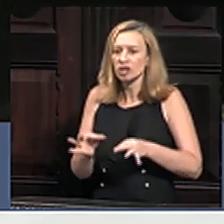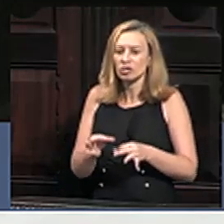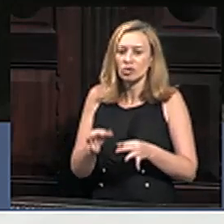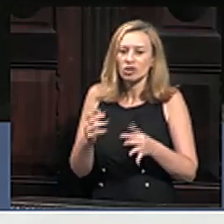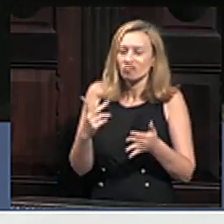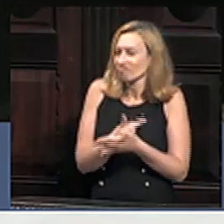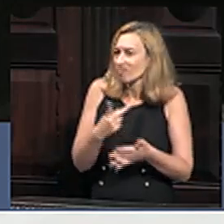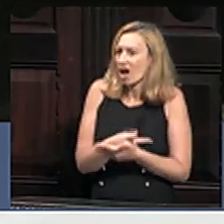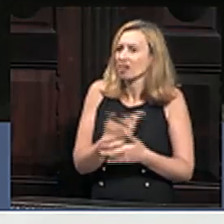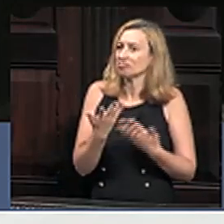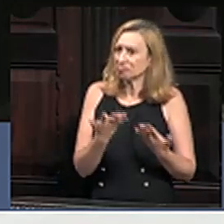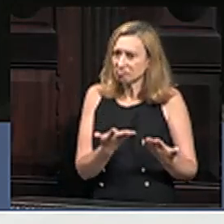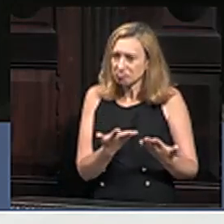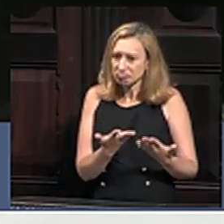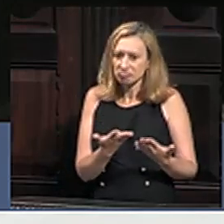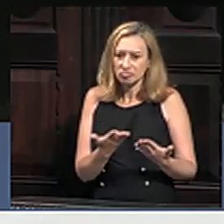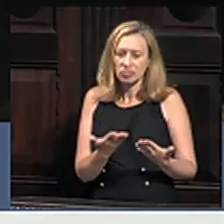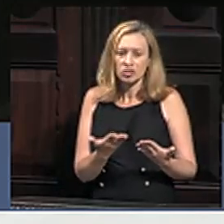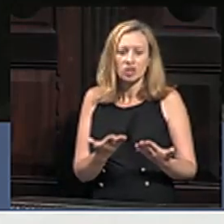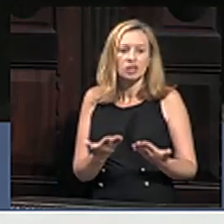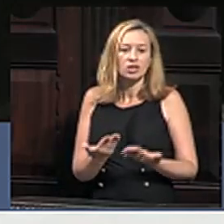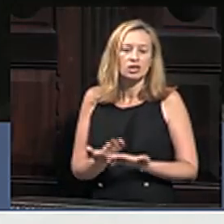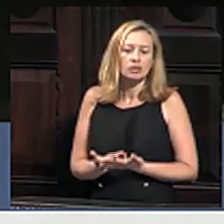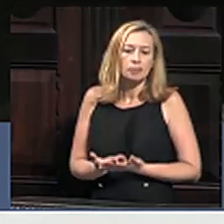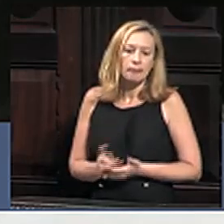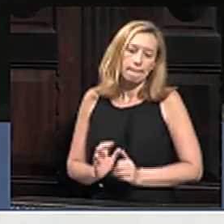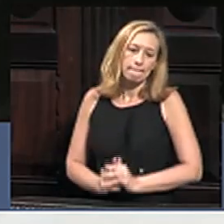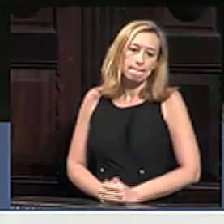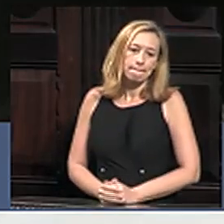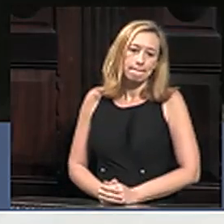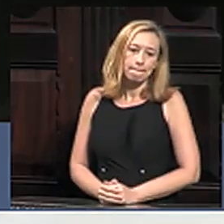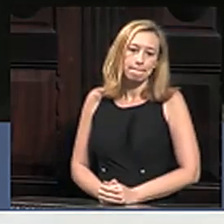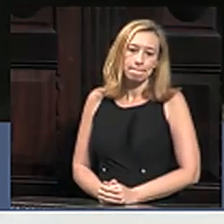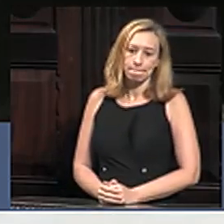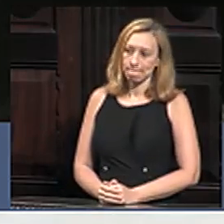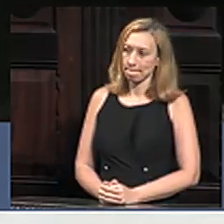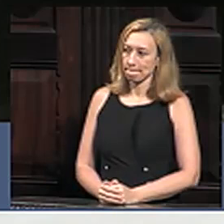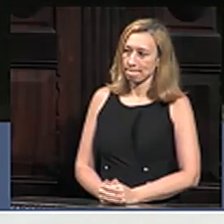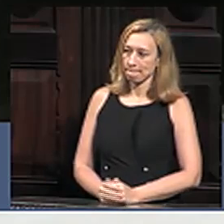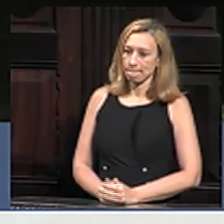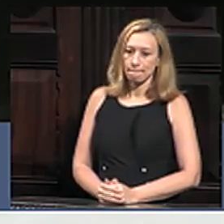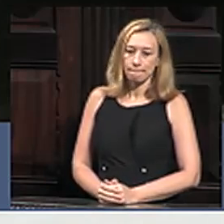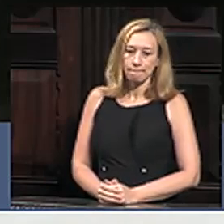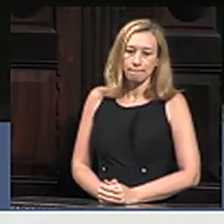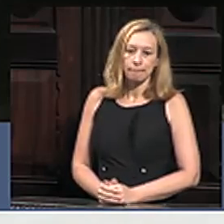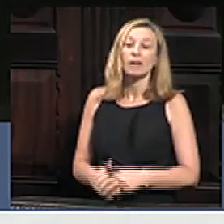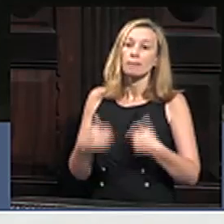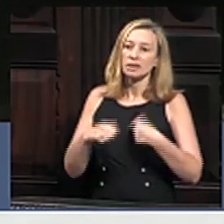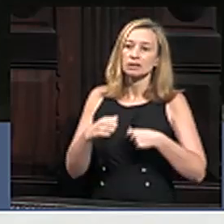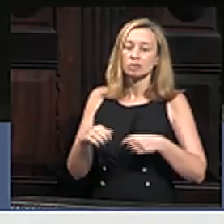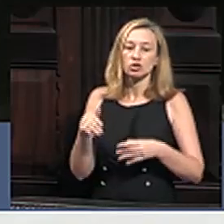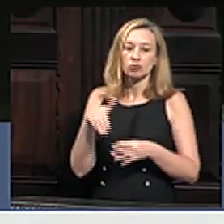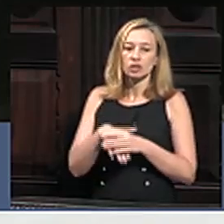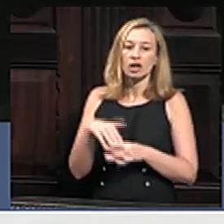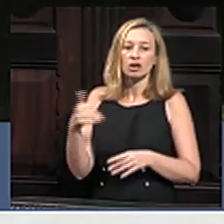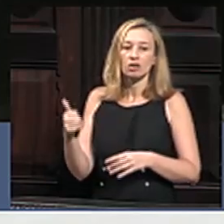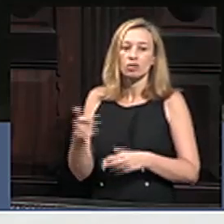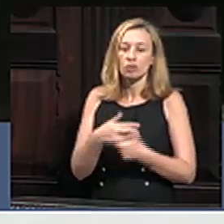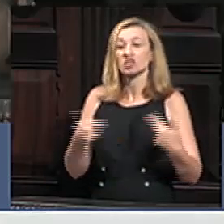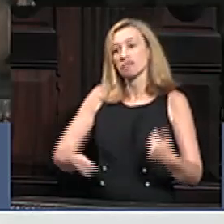Devia haver limite para puxa-saquismo nesse parlamento. Acho que a gente tem que votar coisas mais significativas